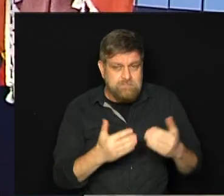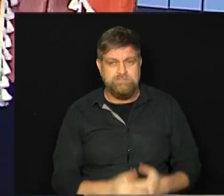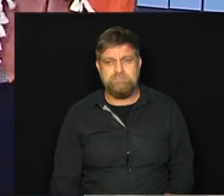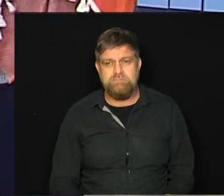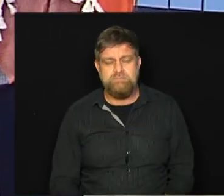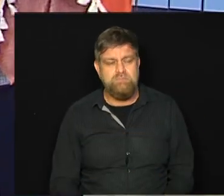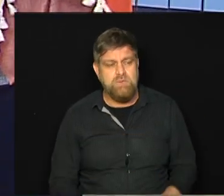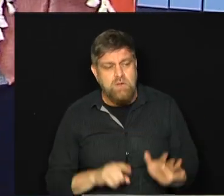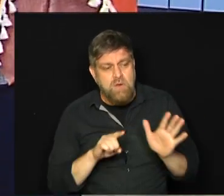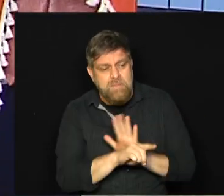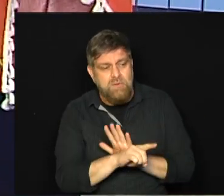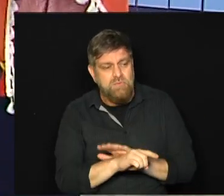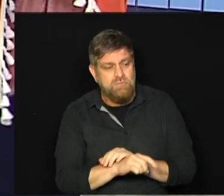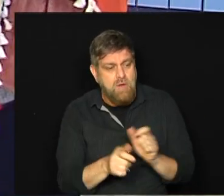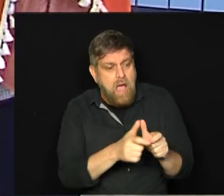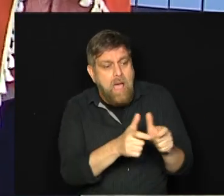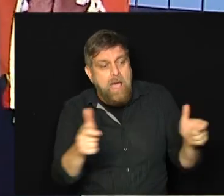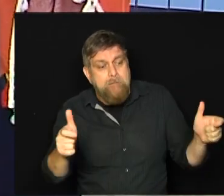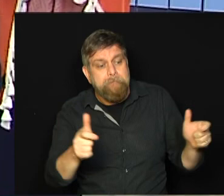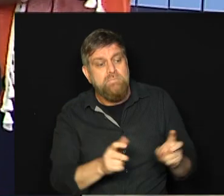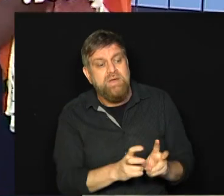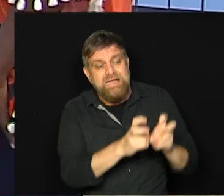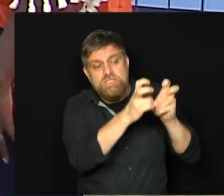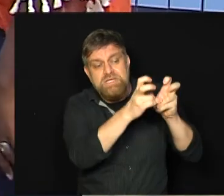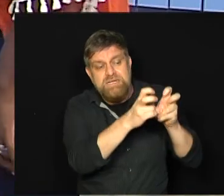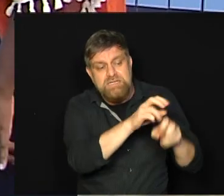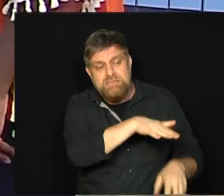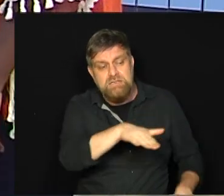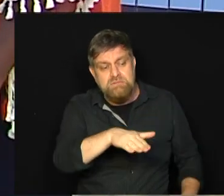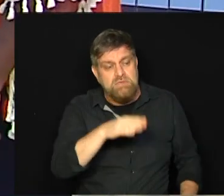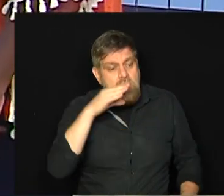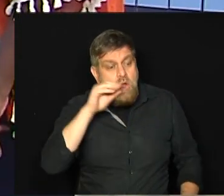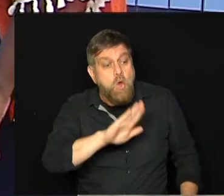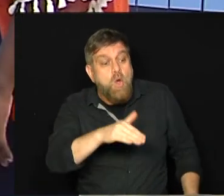os cânceres mais comuns aí em crianças e adolescentes?